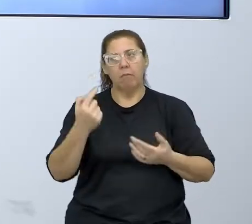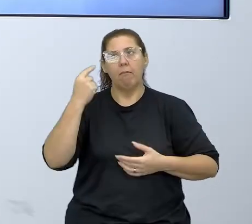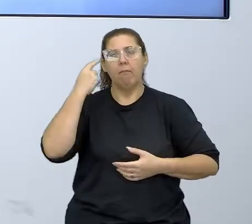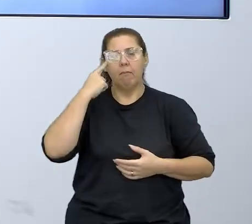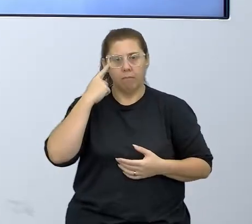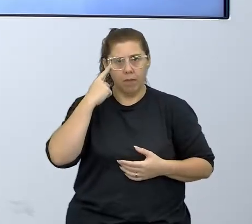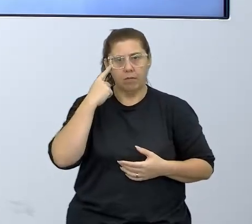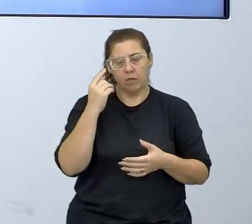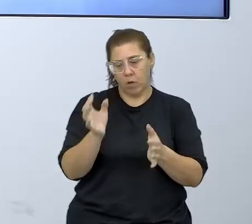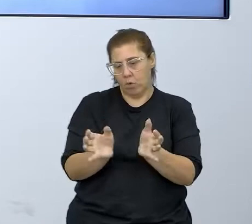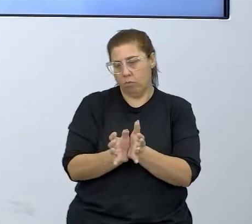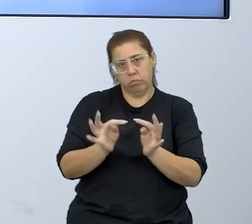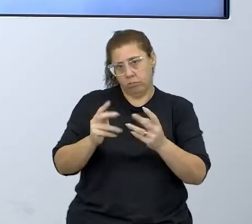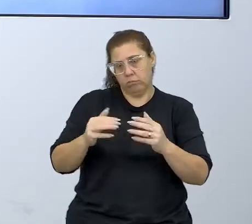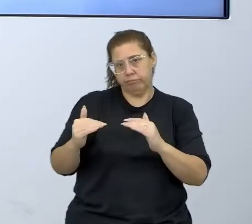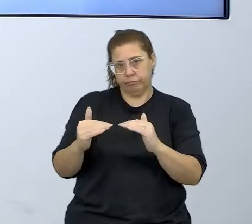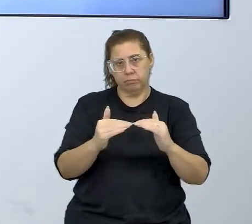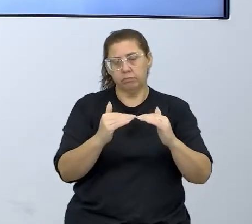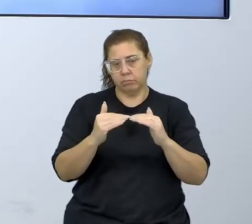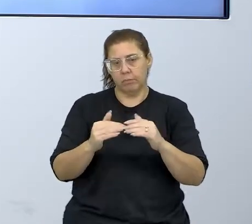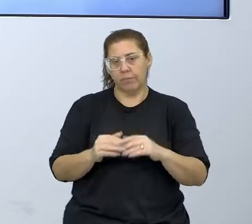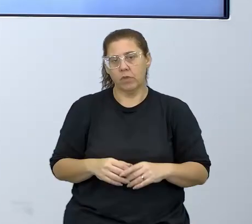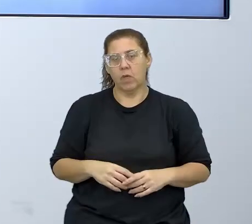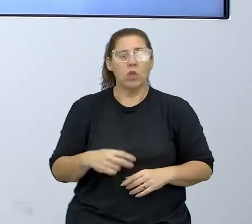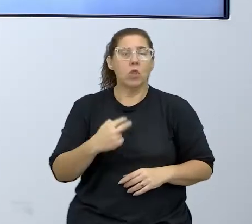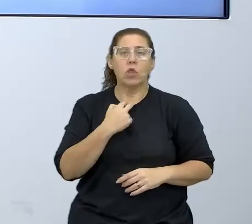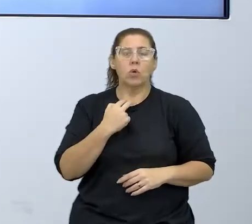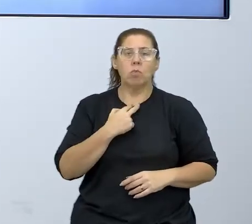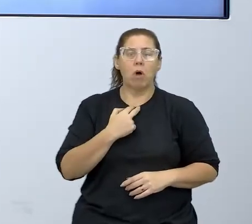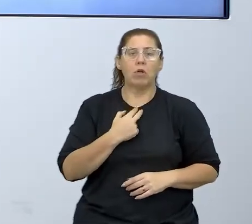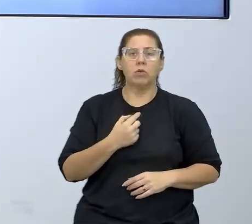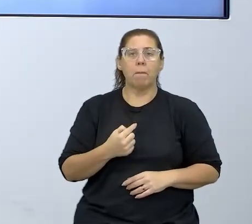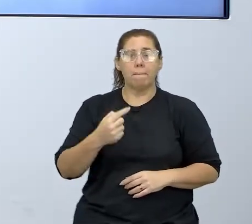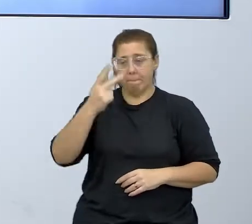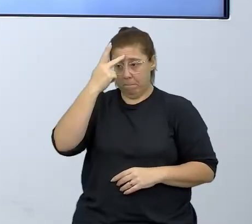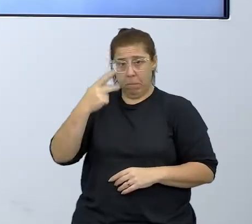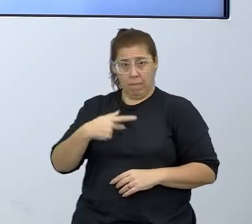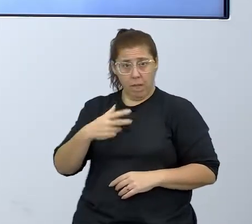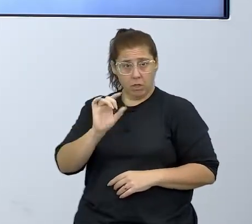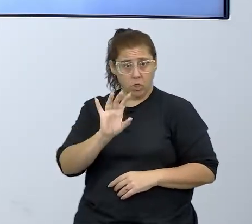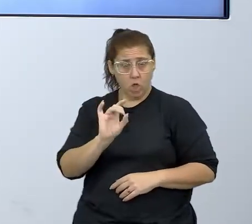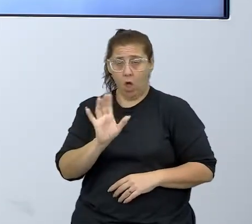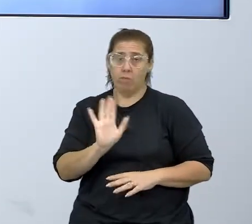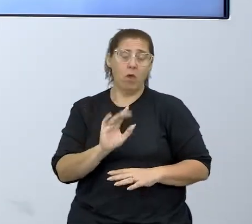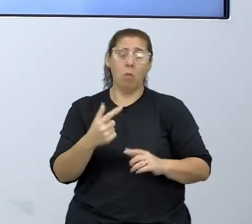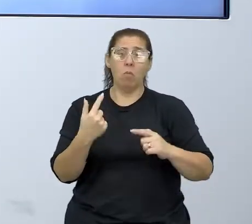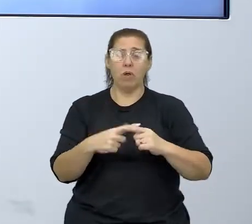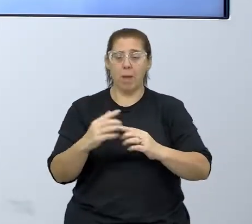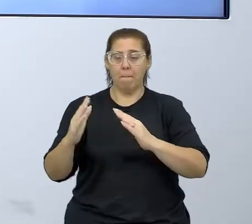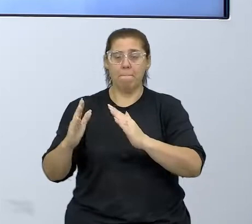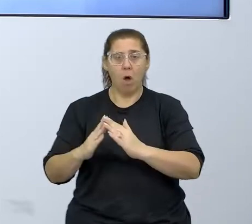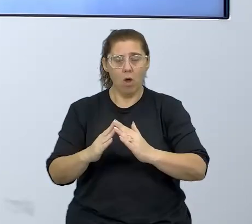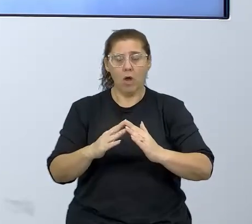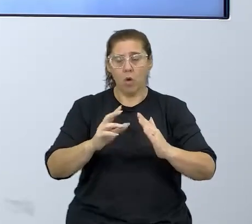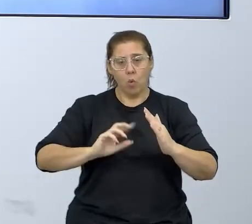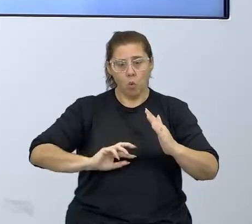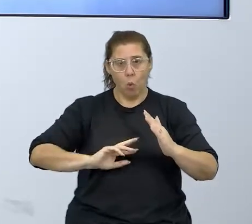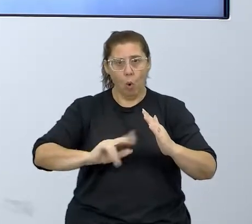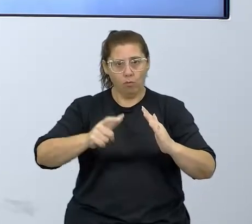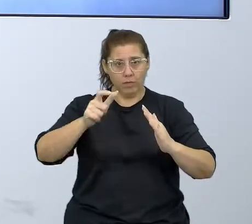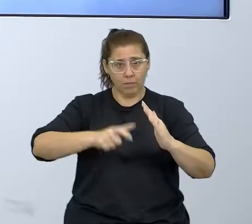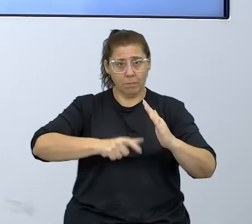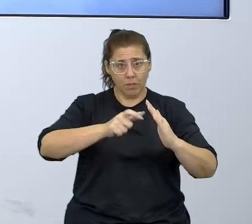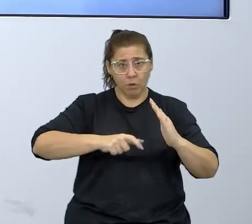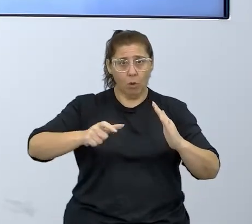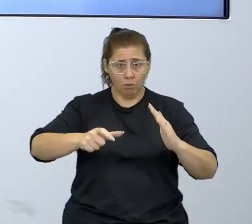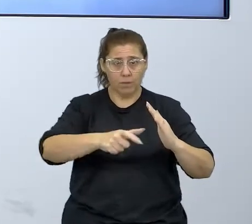lógica coletiva. Você não pode fazer as coisas por você mesmo, porque você mora com outras pessoas e você precisa organizar dentro